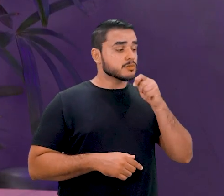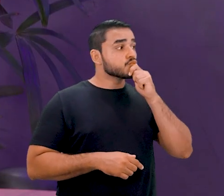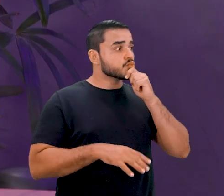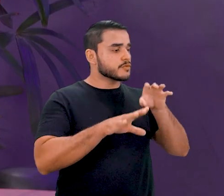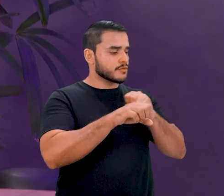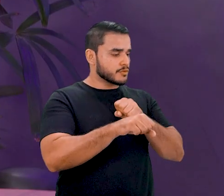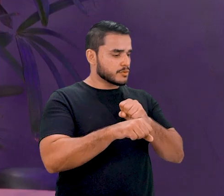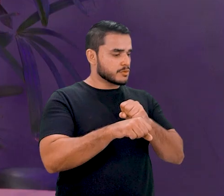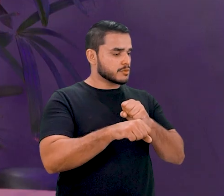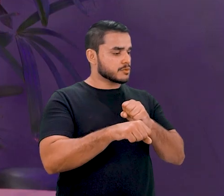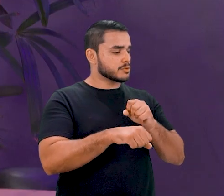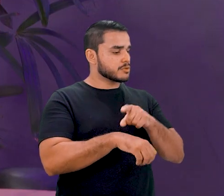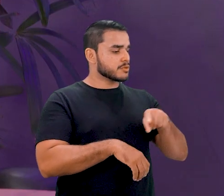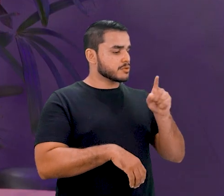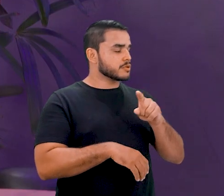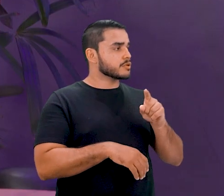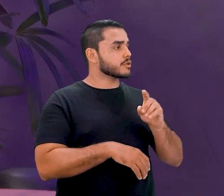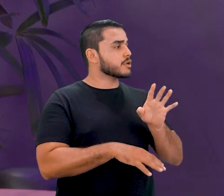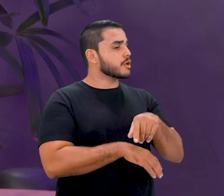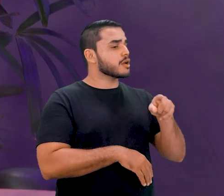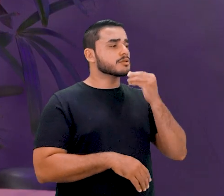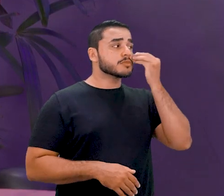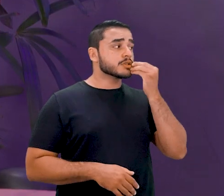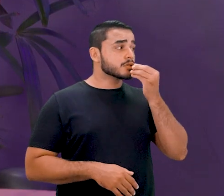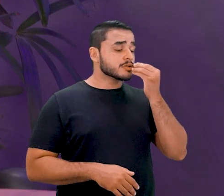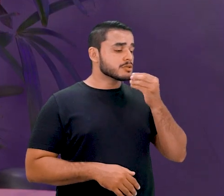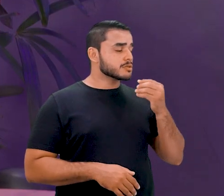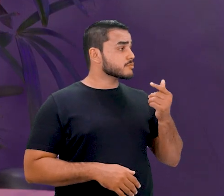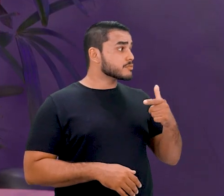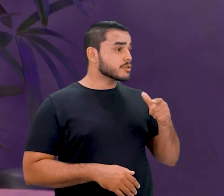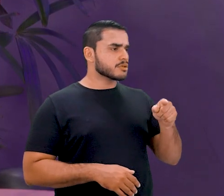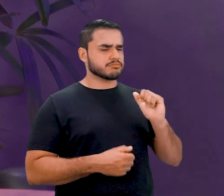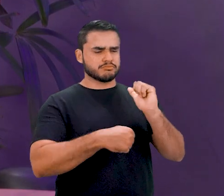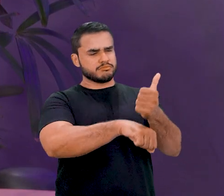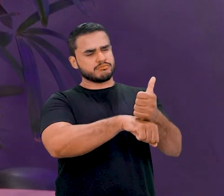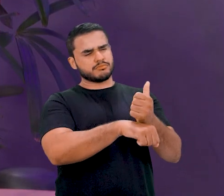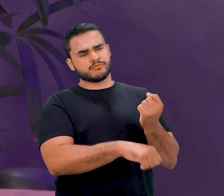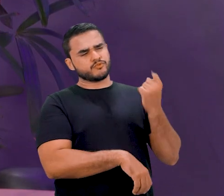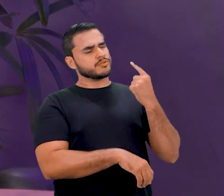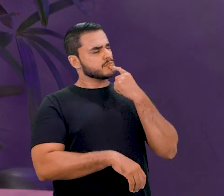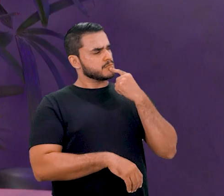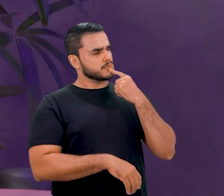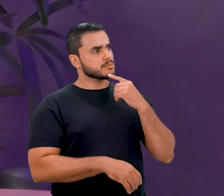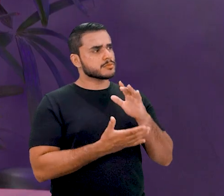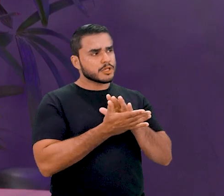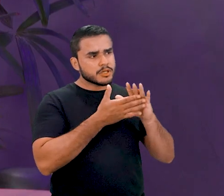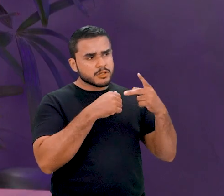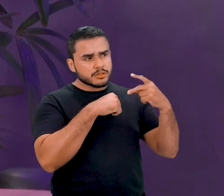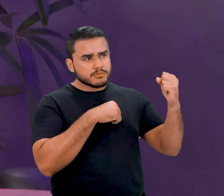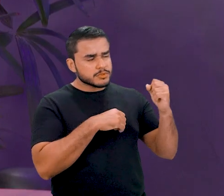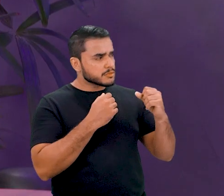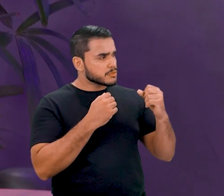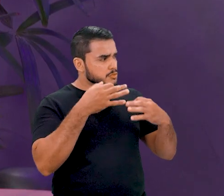recém-formadas, e nada contra, gente, pessoas recém-formadas assumirem cargos, pessoas que não fizeram uma especialização na